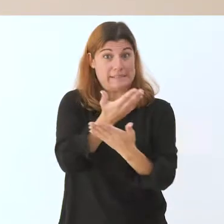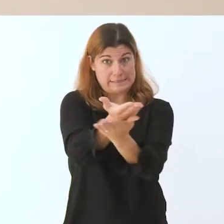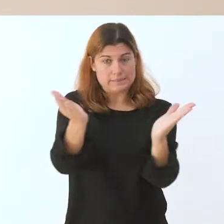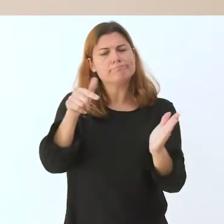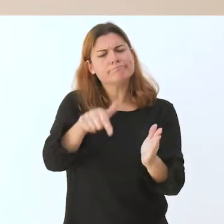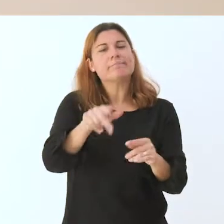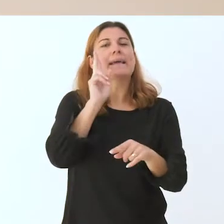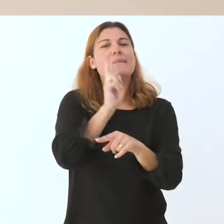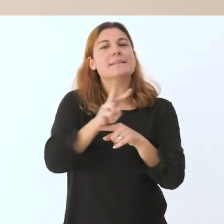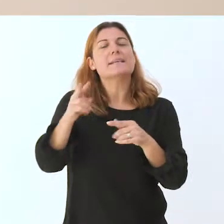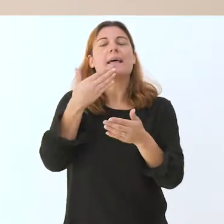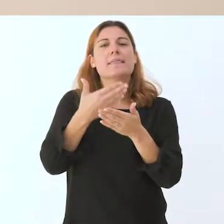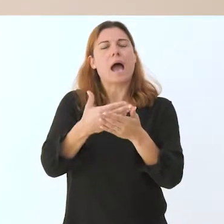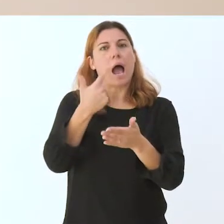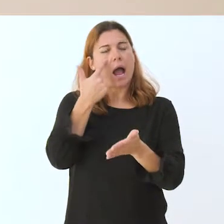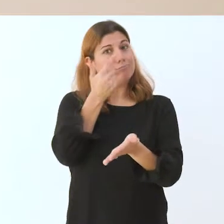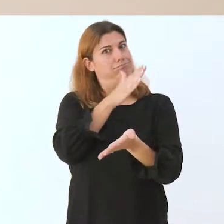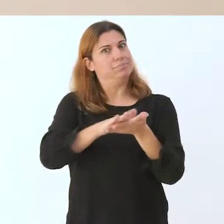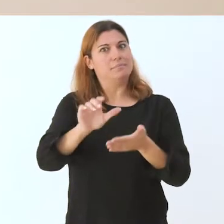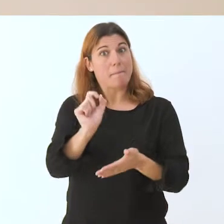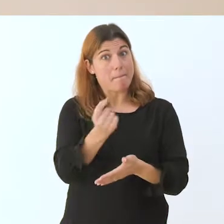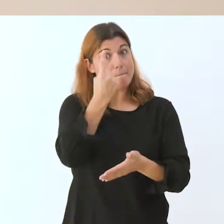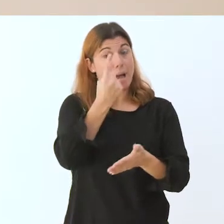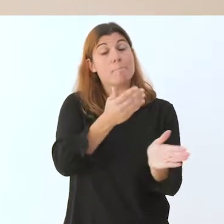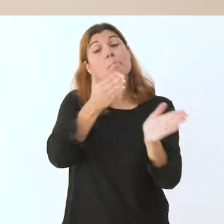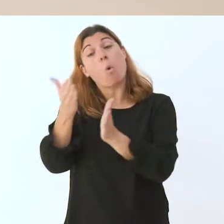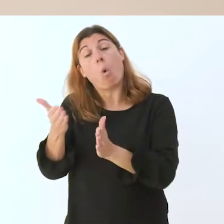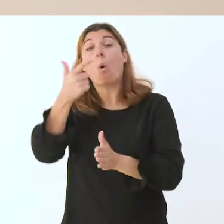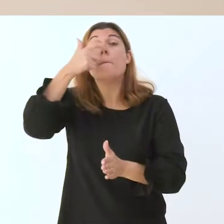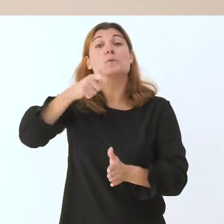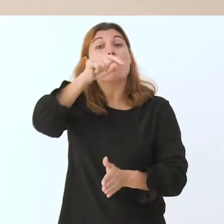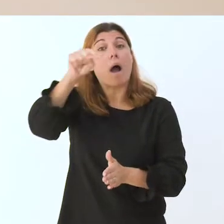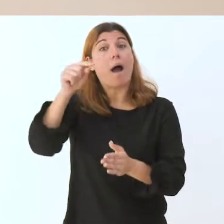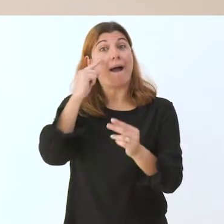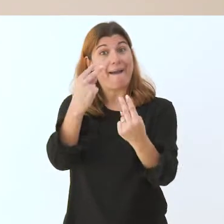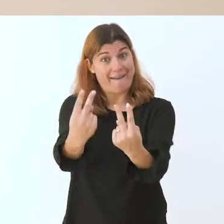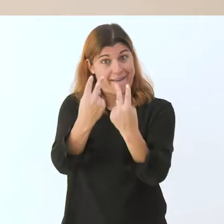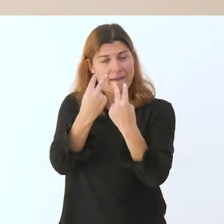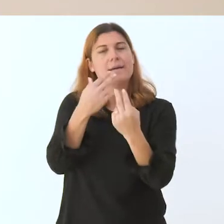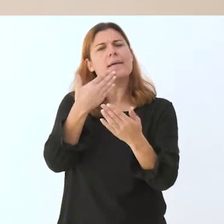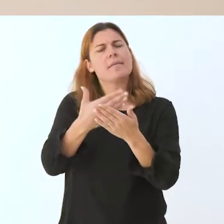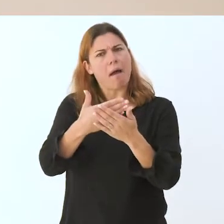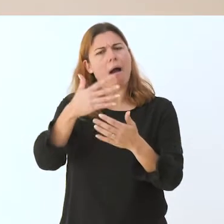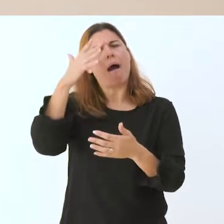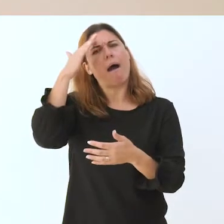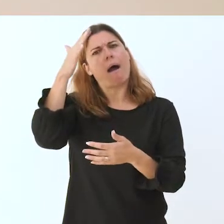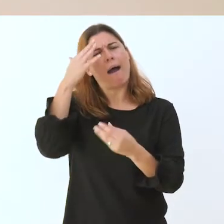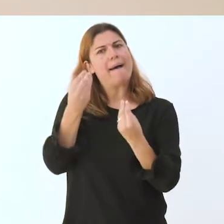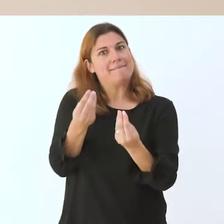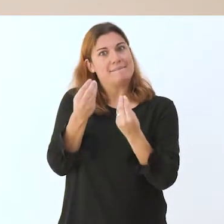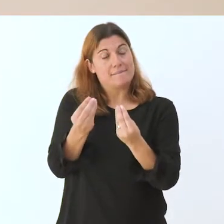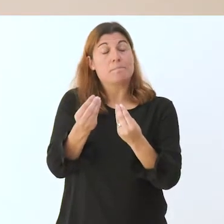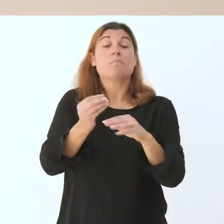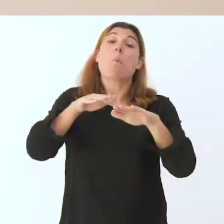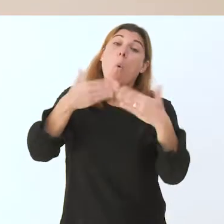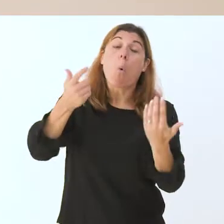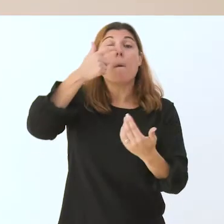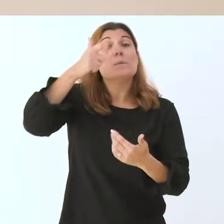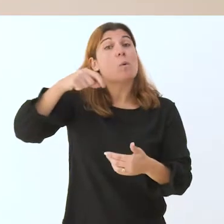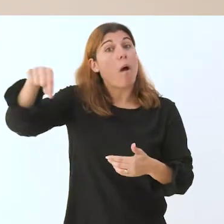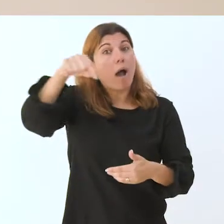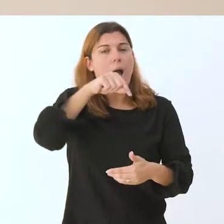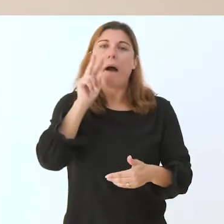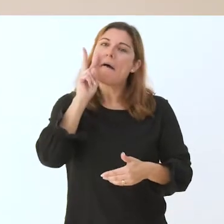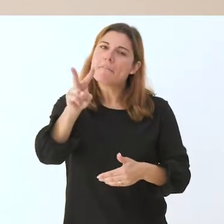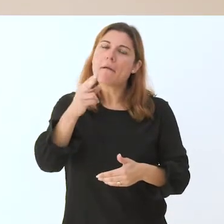seguidoras, esta visita foi o desvendar do desconhecido. Para outros e outras, foi um momento nostálgico. E ainda,